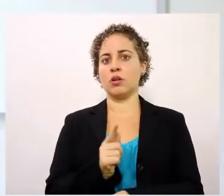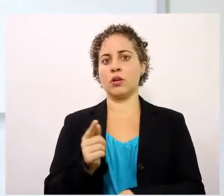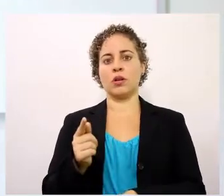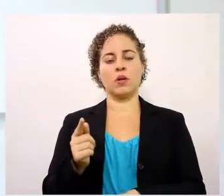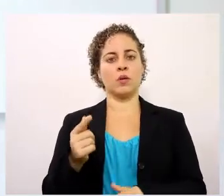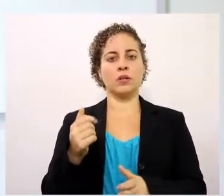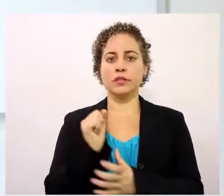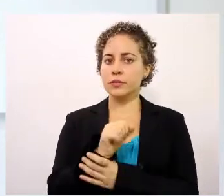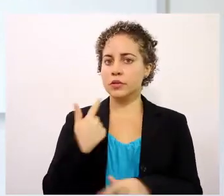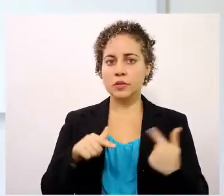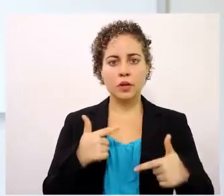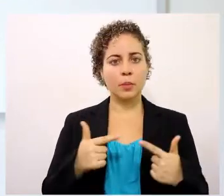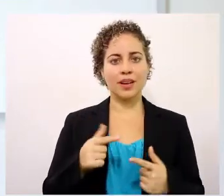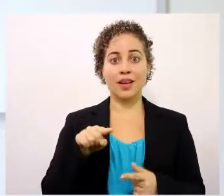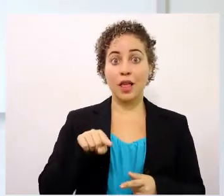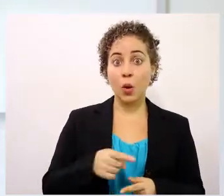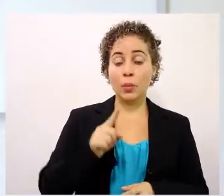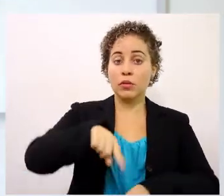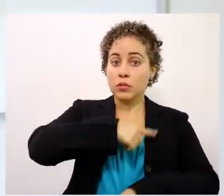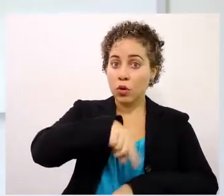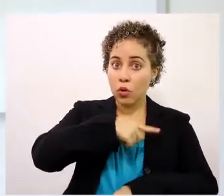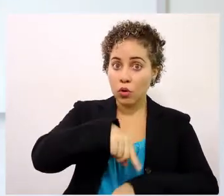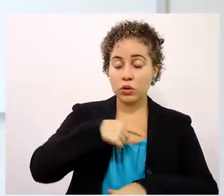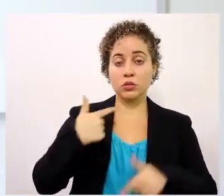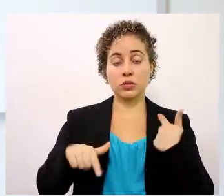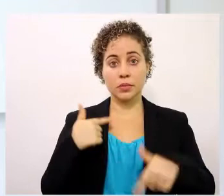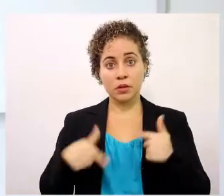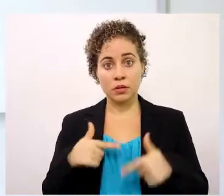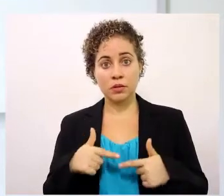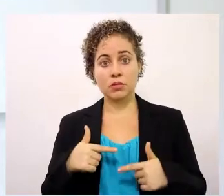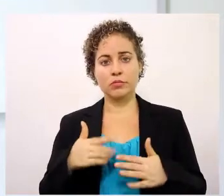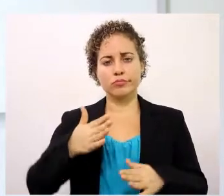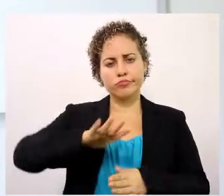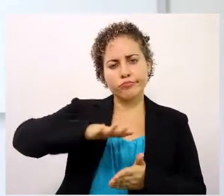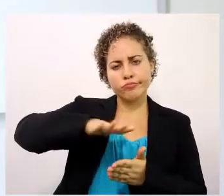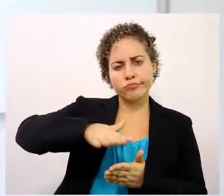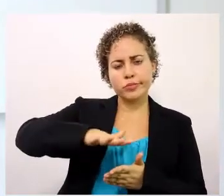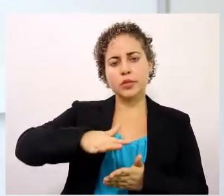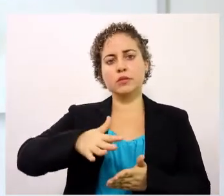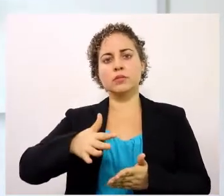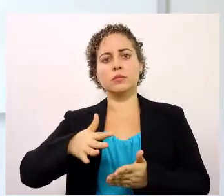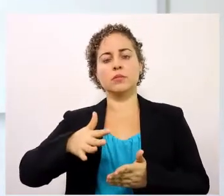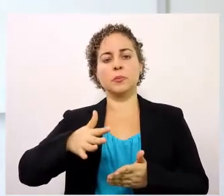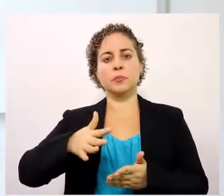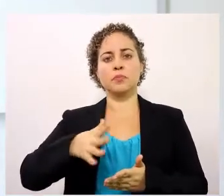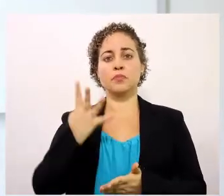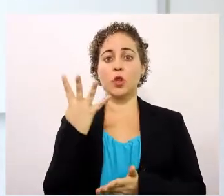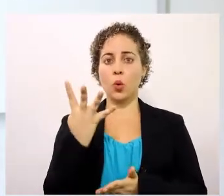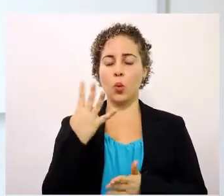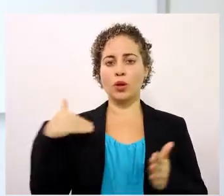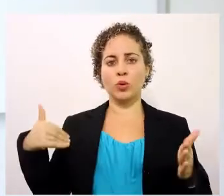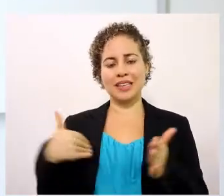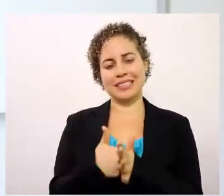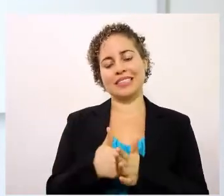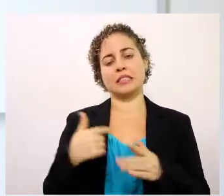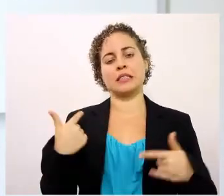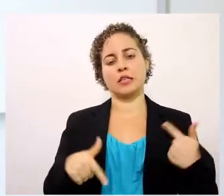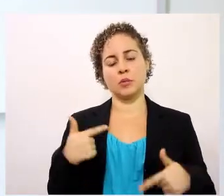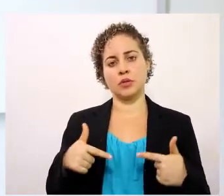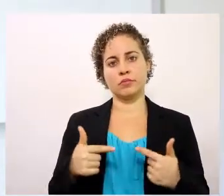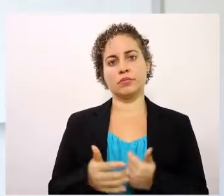trabalho, a cada 1 milhão de horas trabalhadas, em média, acontecerá 4 acidentes do trabalho.